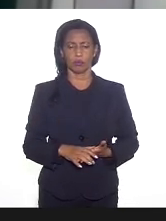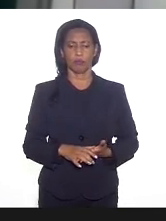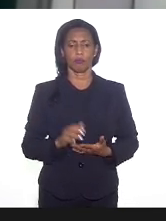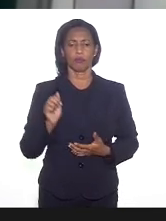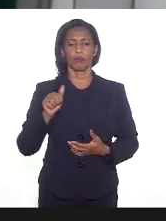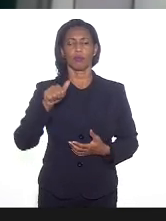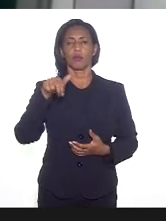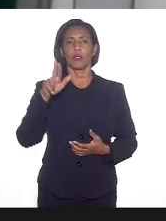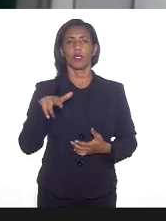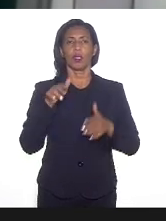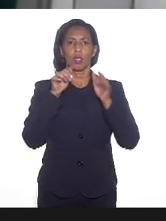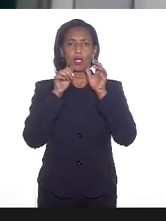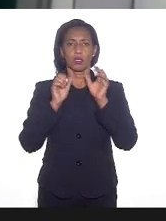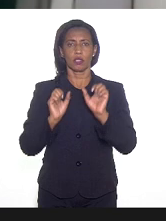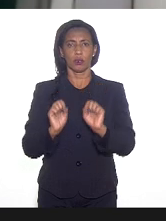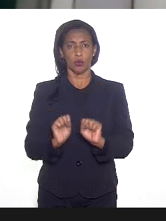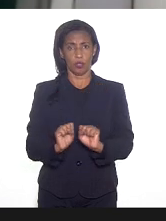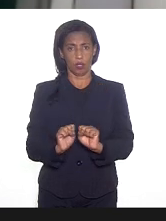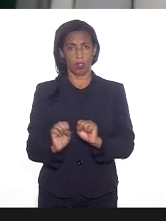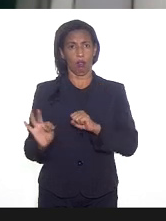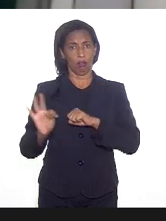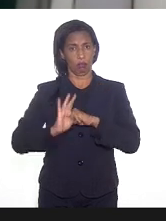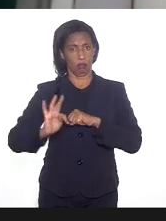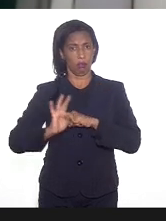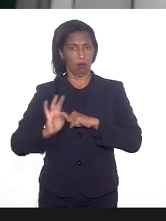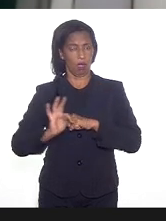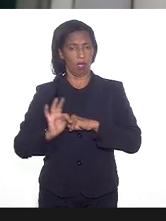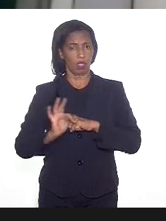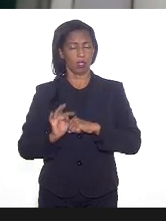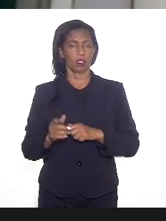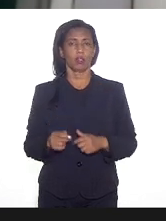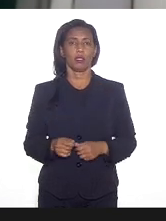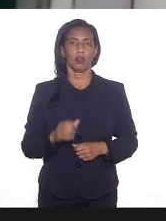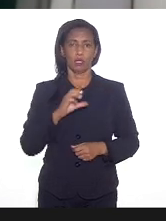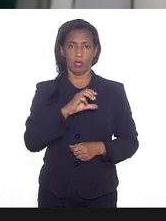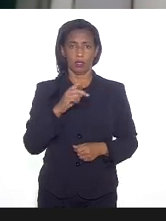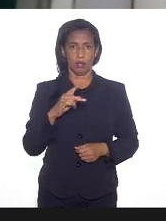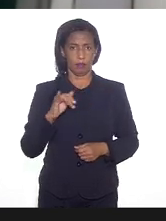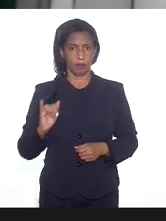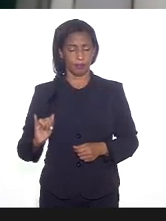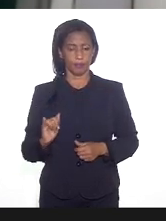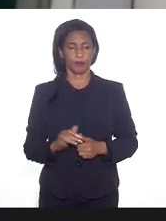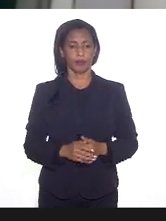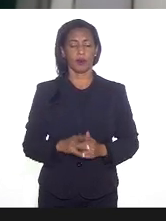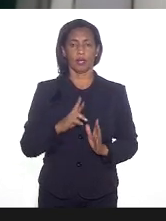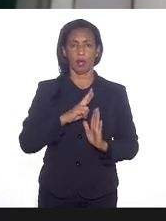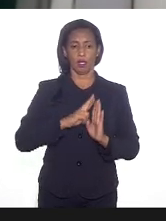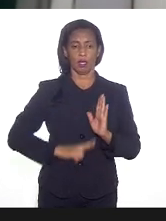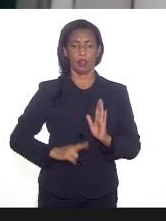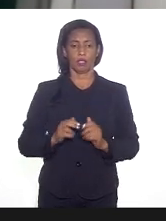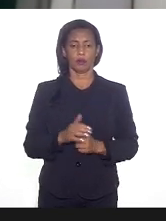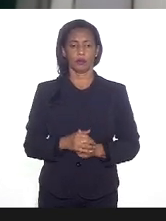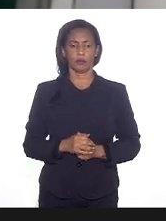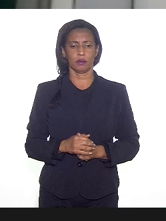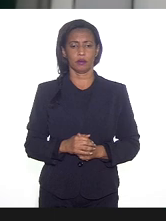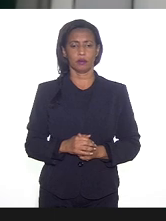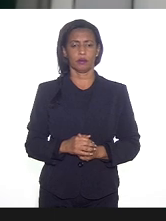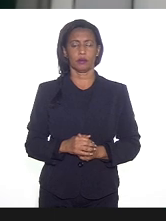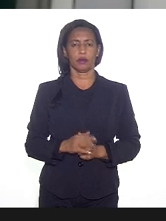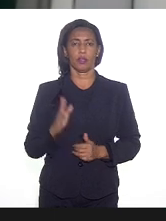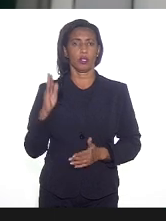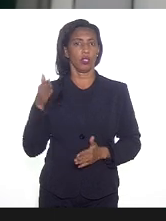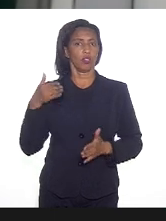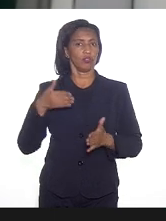quem, na assessoria técnica dos nossos mandatos, da presidência da CPI e da relatoria,